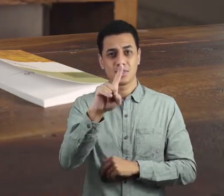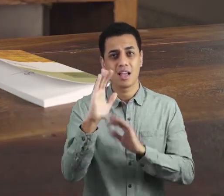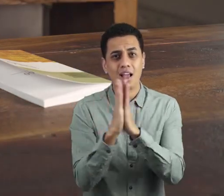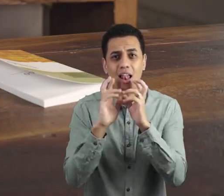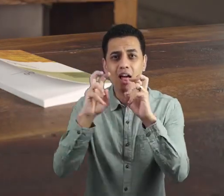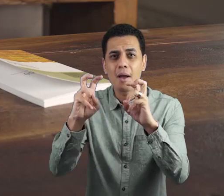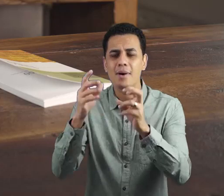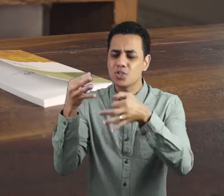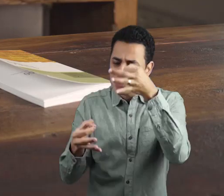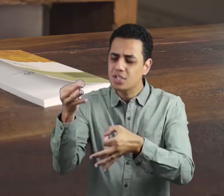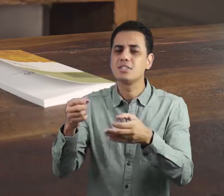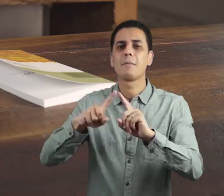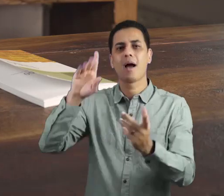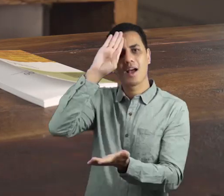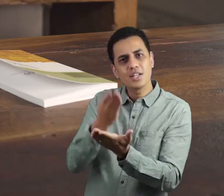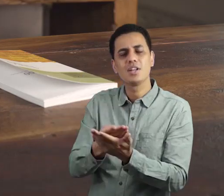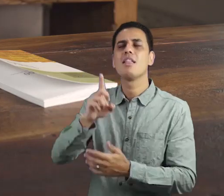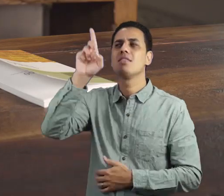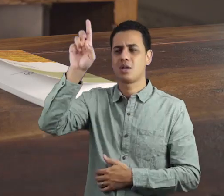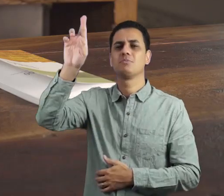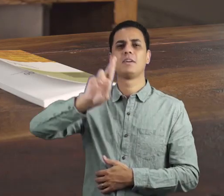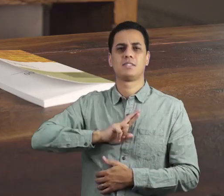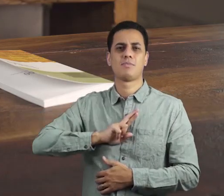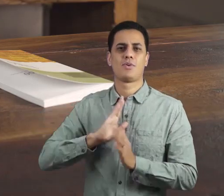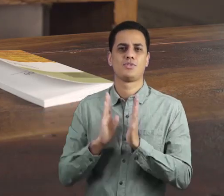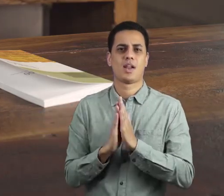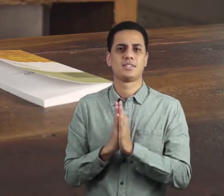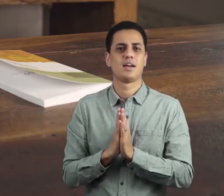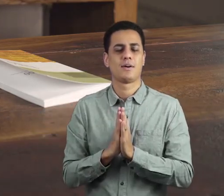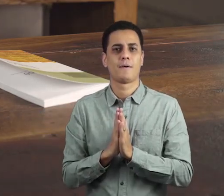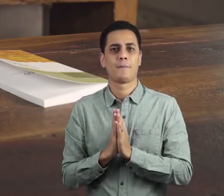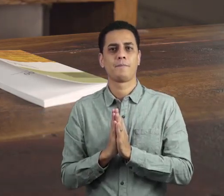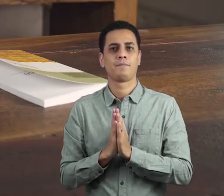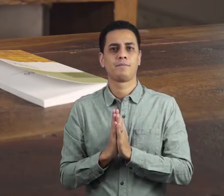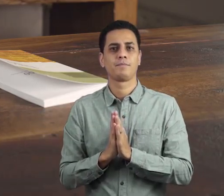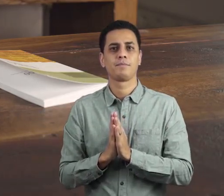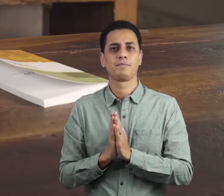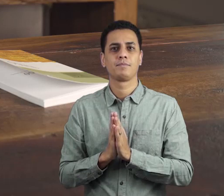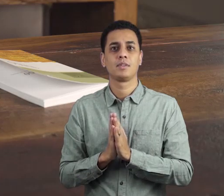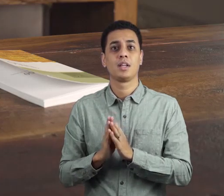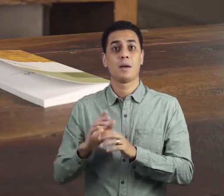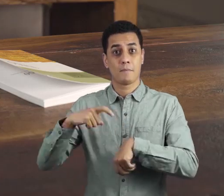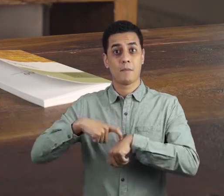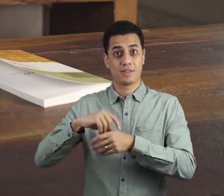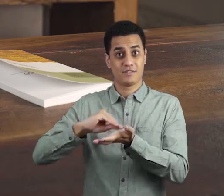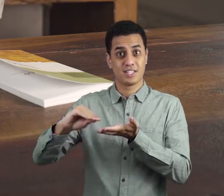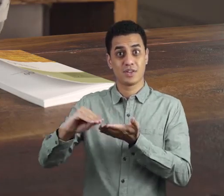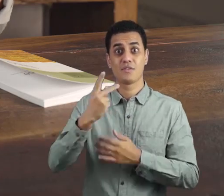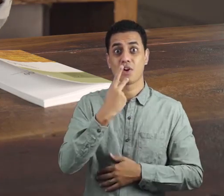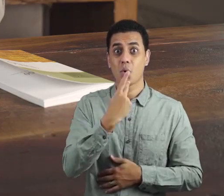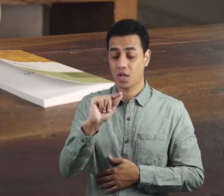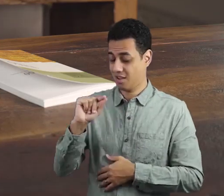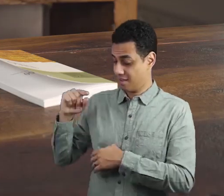o nosso clamor. E é interessante, porque essa expressão aqui, Senhor dos Exércitos, ela indica o poder de Deus como governante